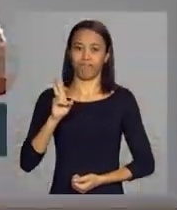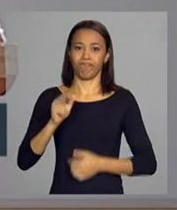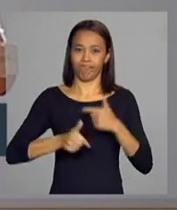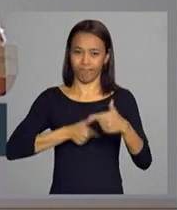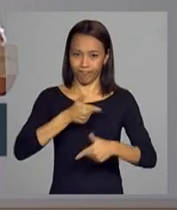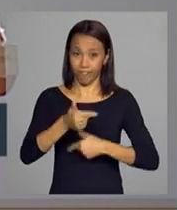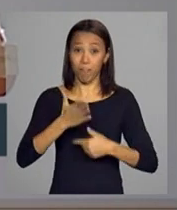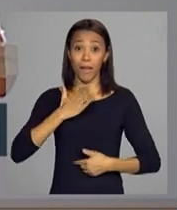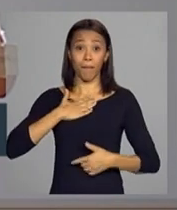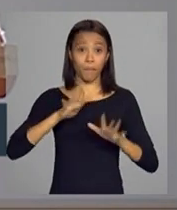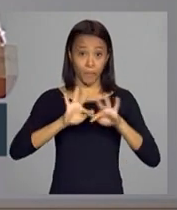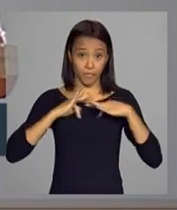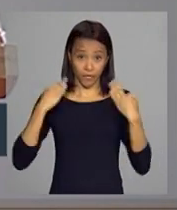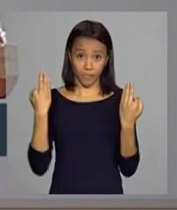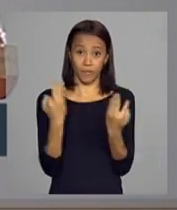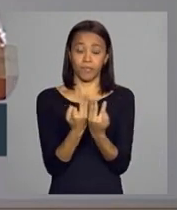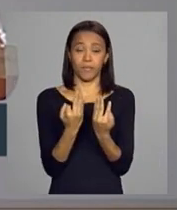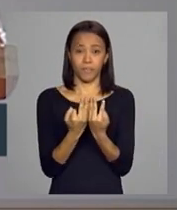para minha família